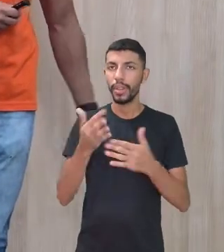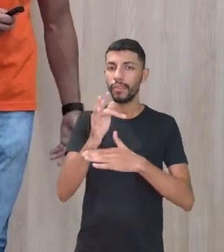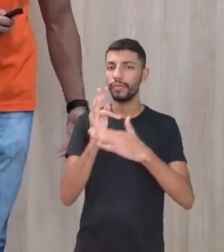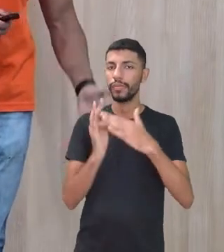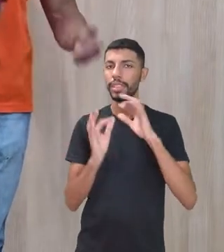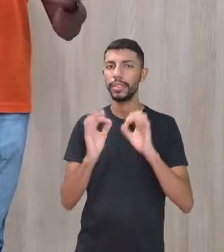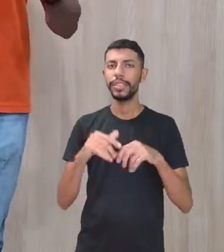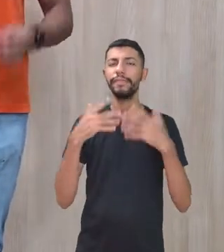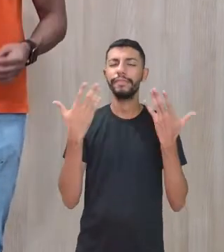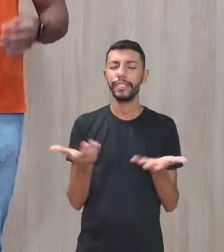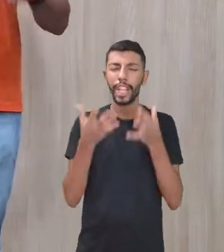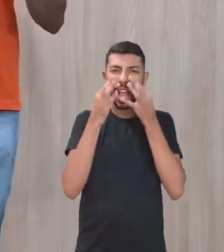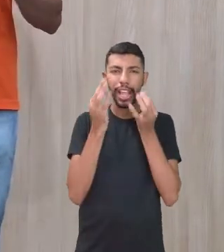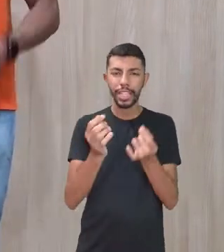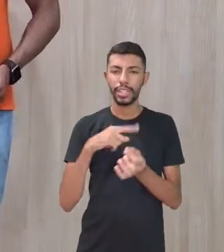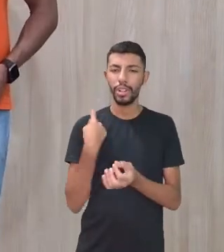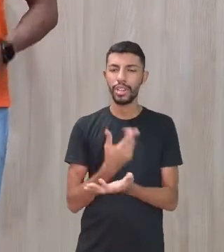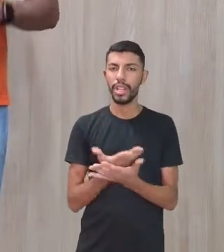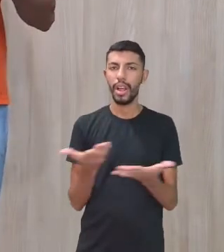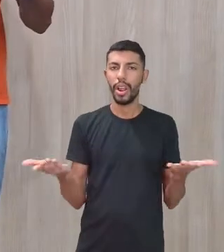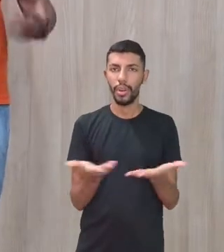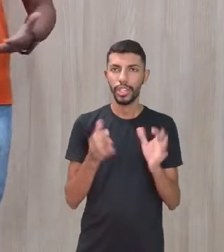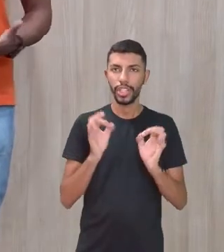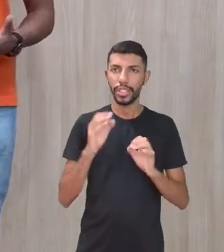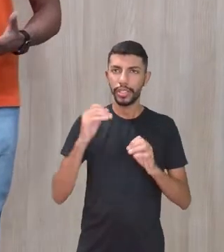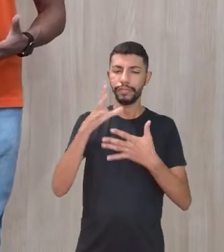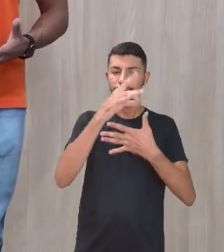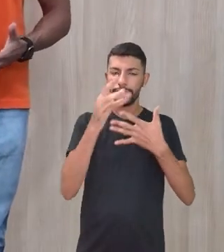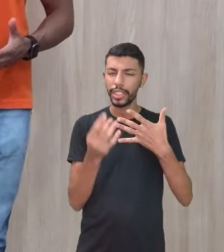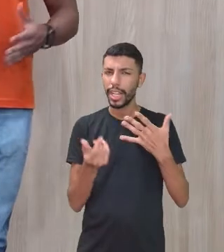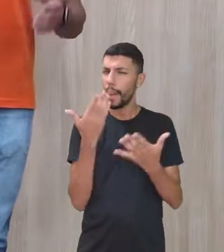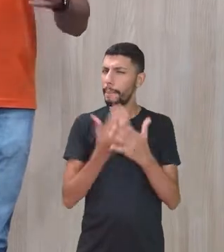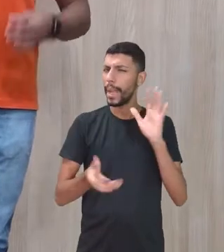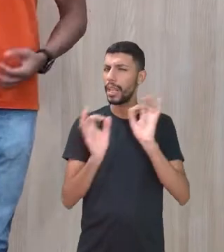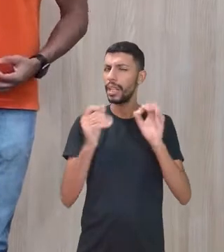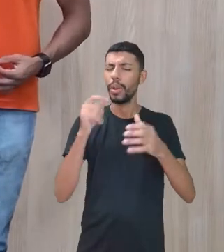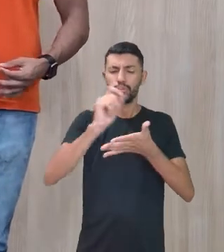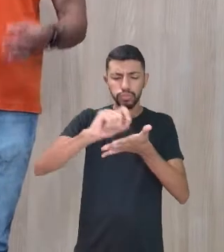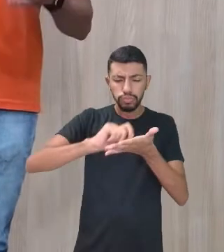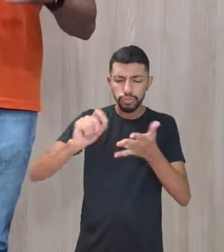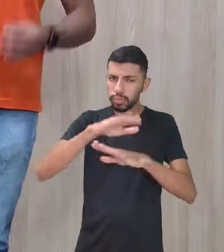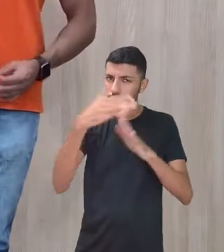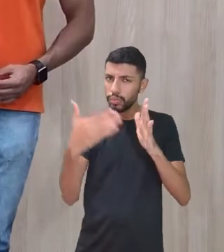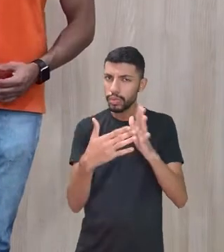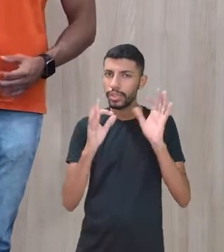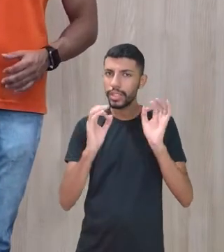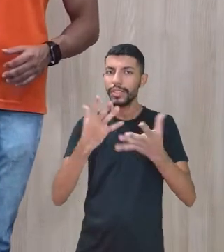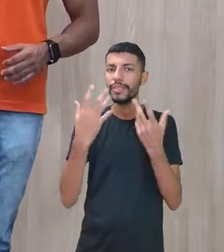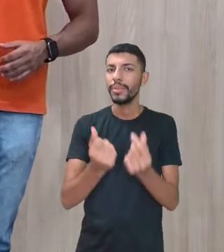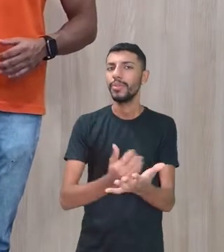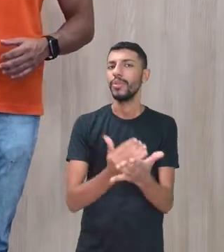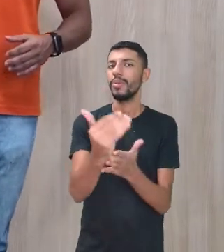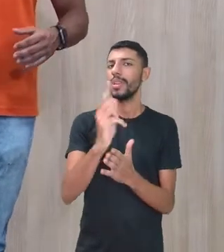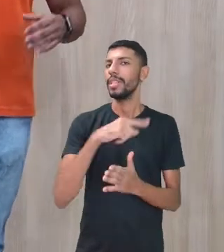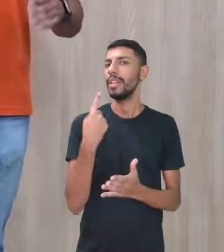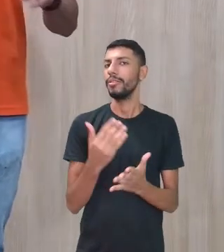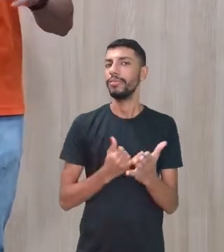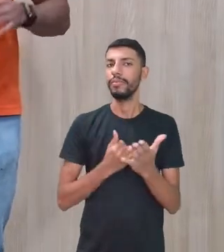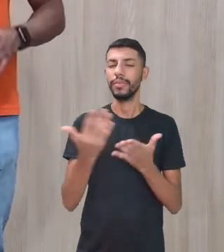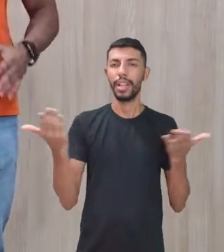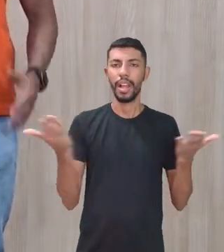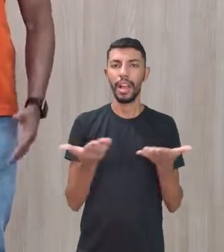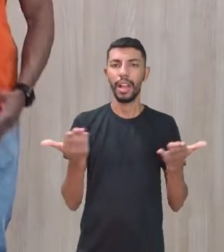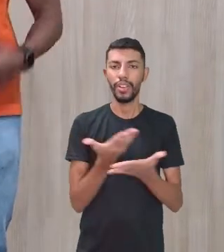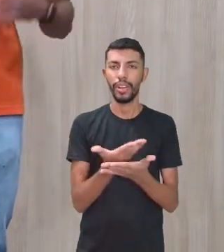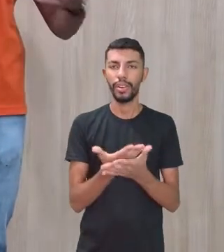de hoje, não perde nenhum detalhe, faz as tuas anotações e vamos começar, dar o pontapé inicial de hoje. A gente